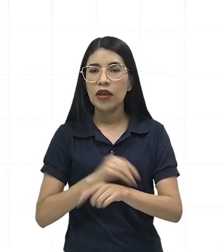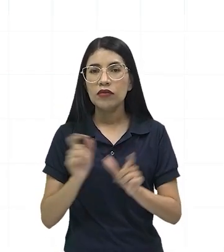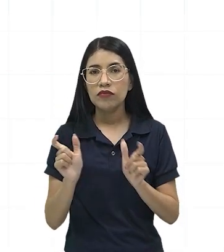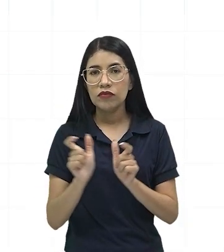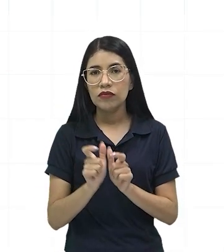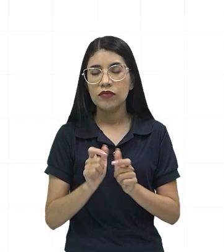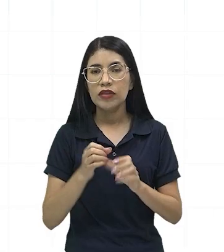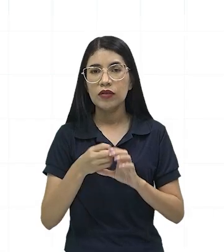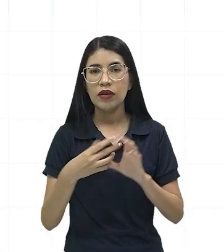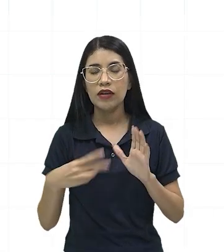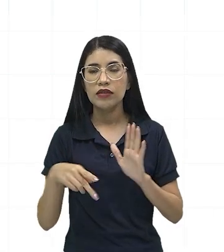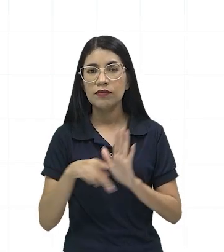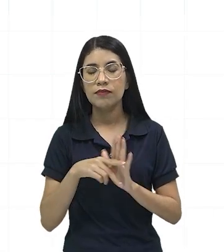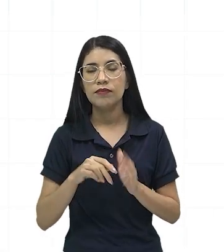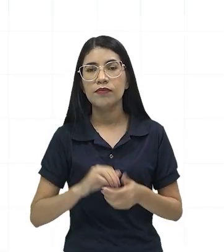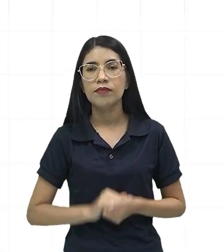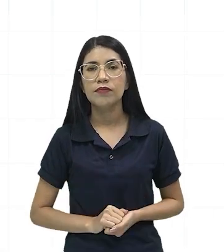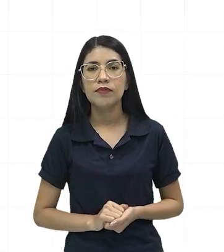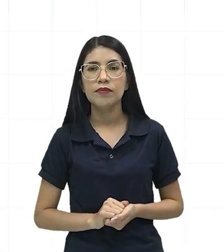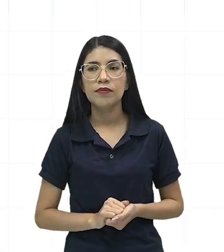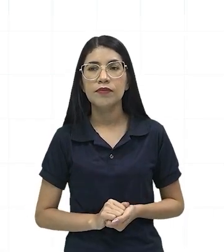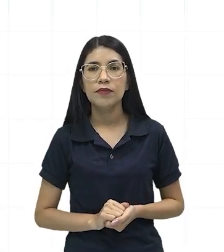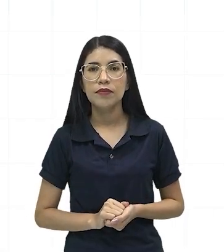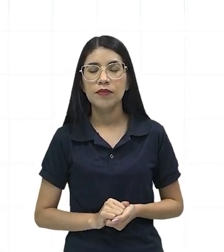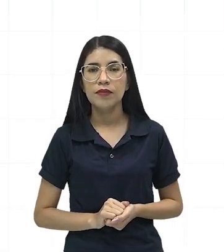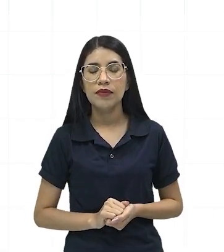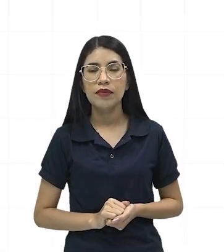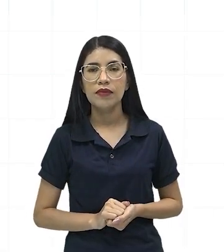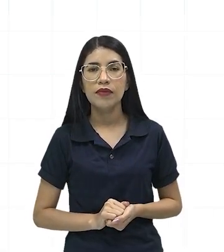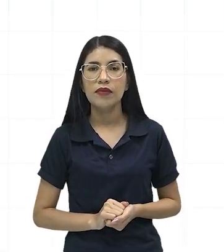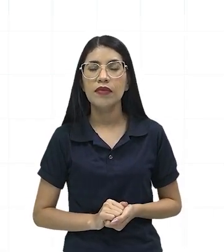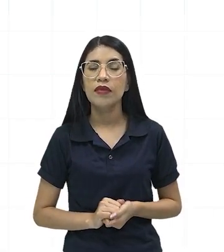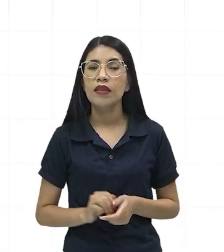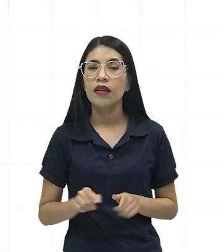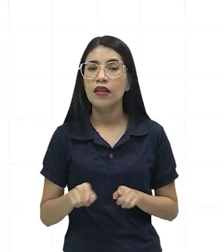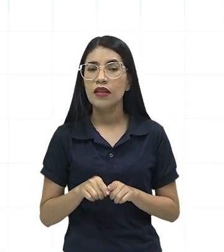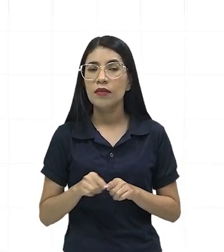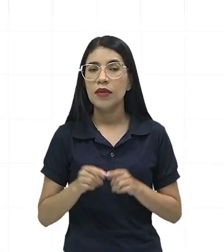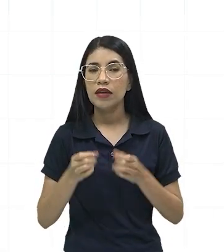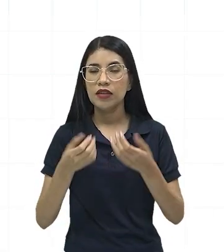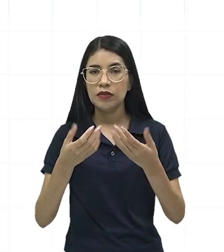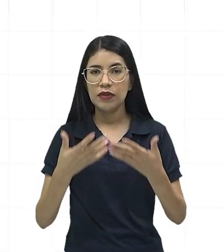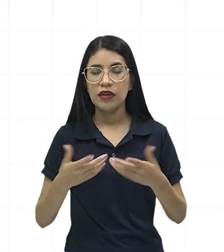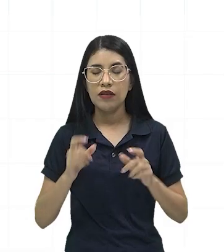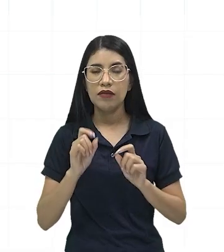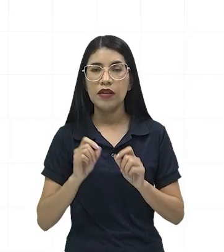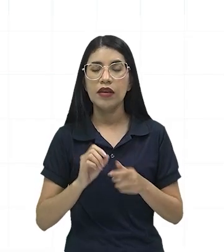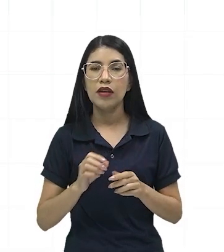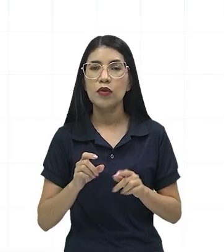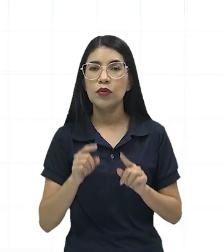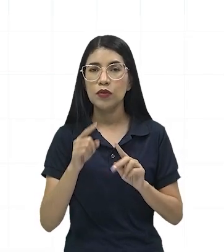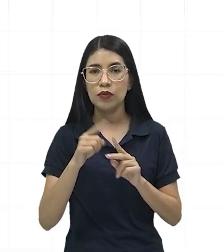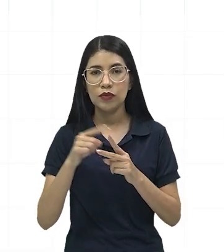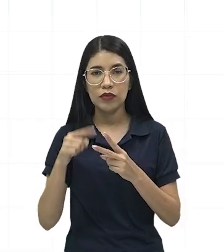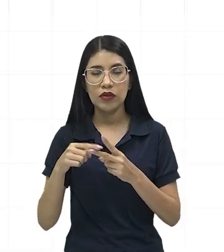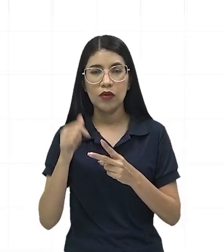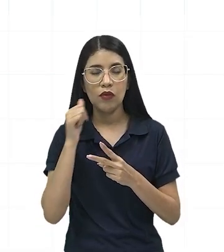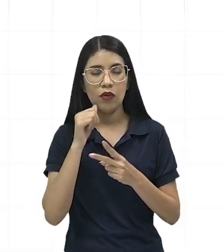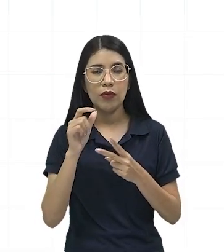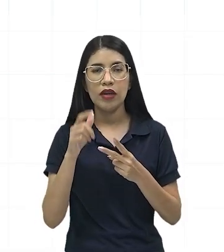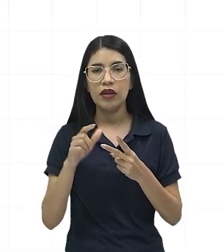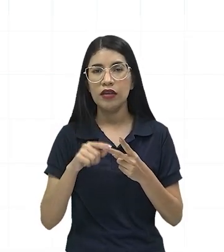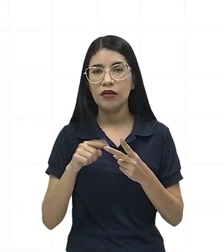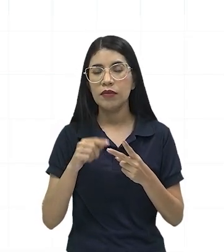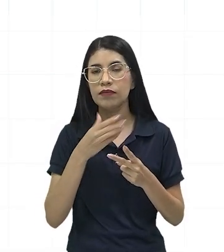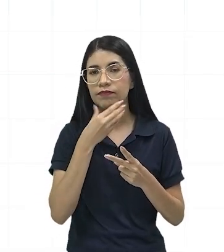essas características, certo? E aí, vimos aí um pouco, né, dessas gônadas, vamos